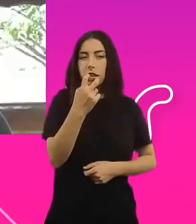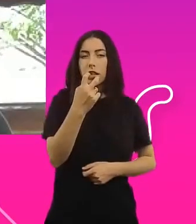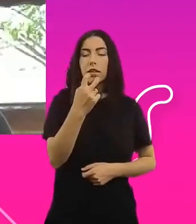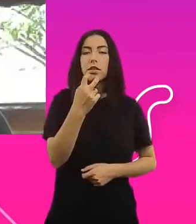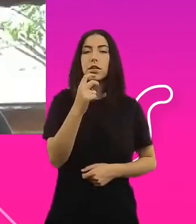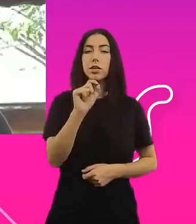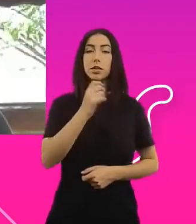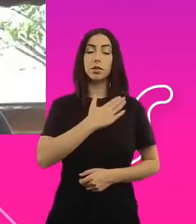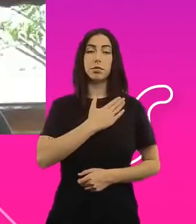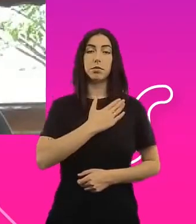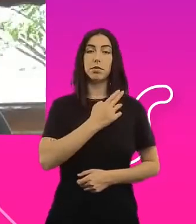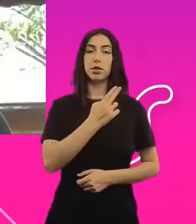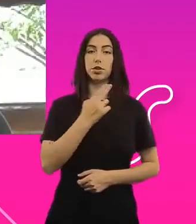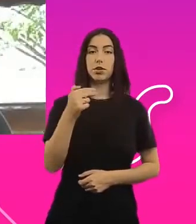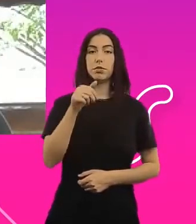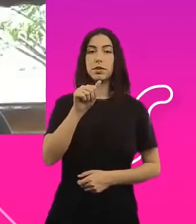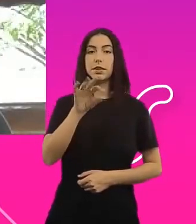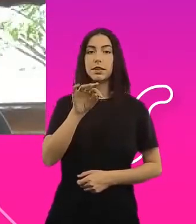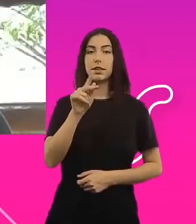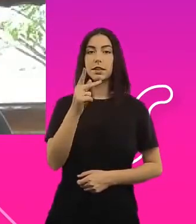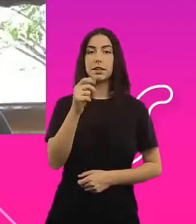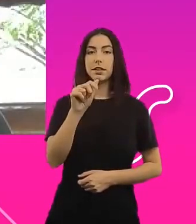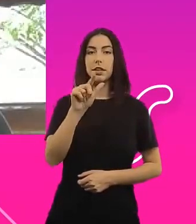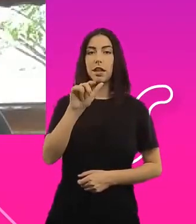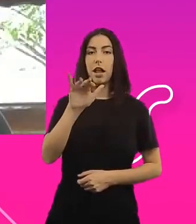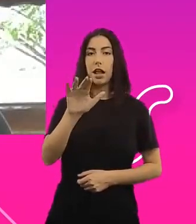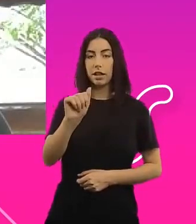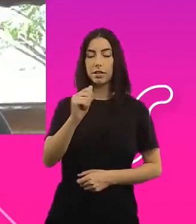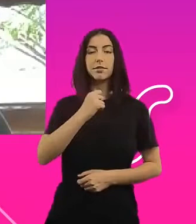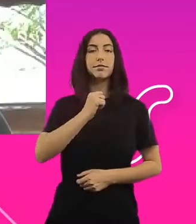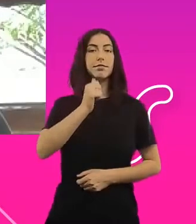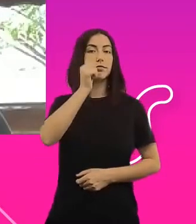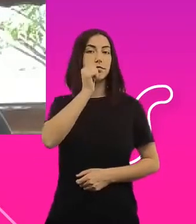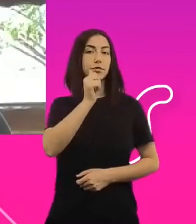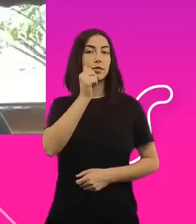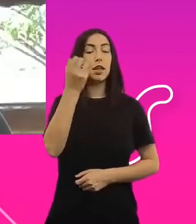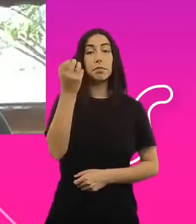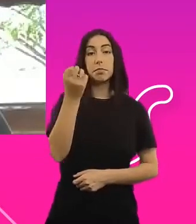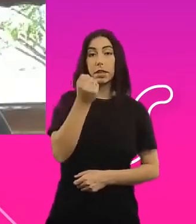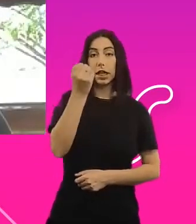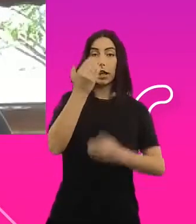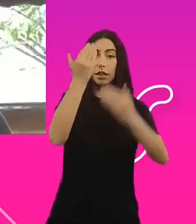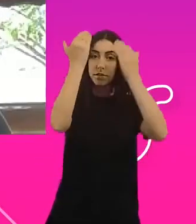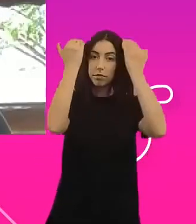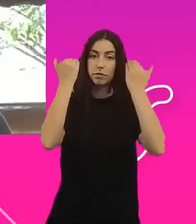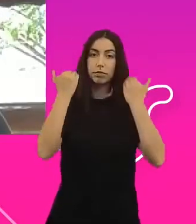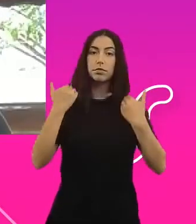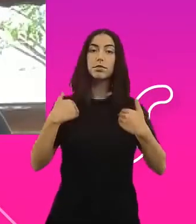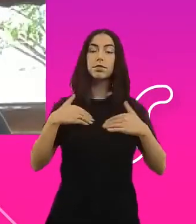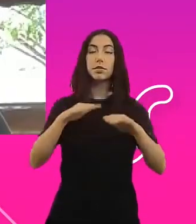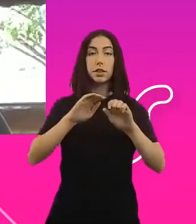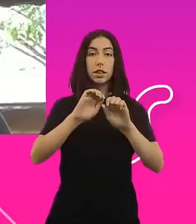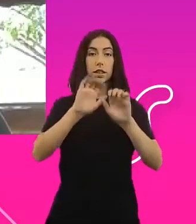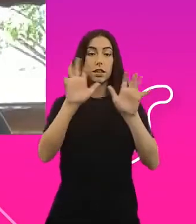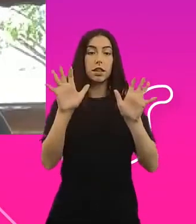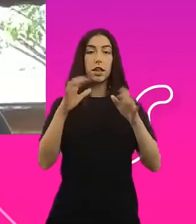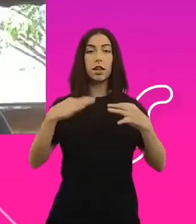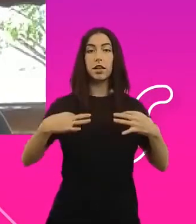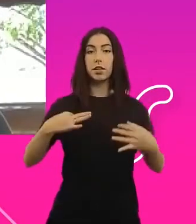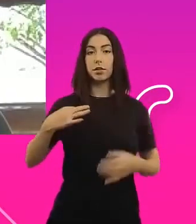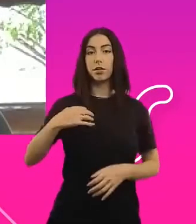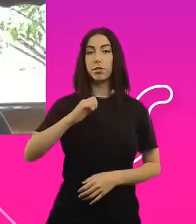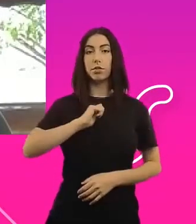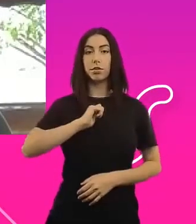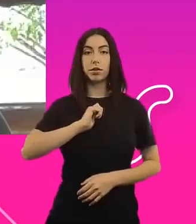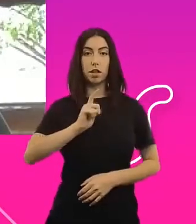Natália, sou uma mulher branca, tenho um cabelo comprido claro, estou com uma blusa azul e num cenário que tem